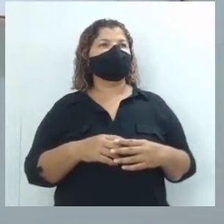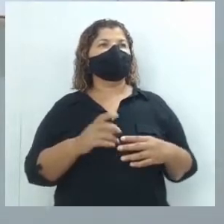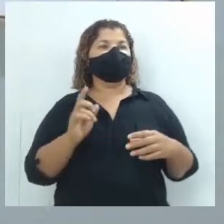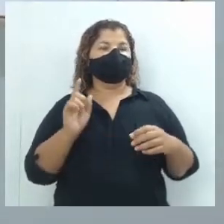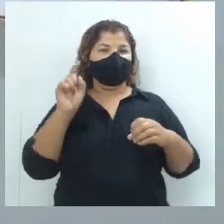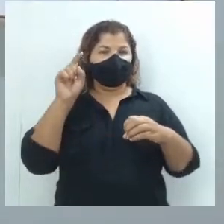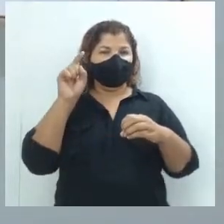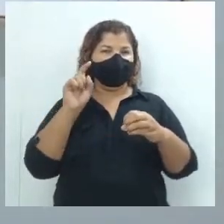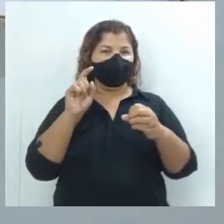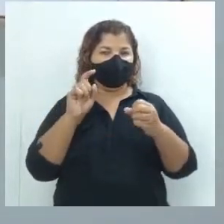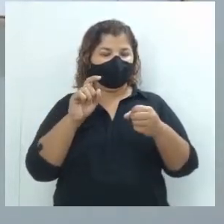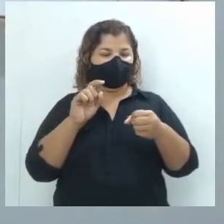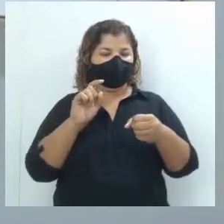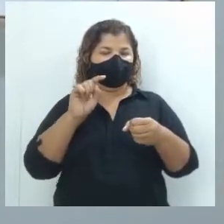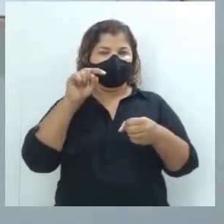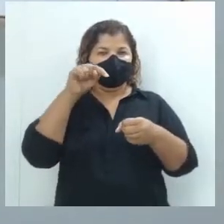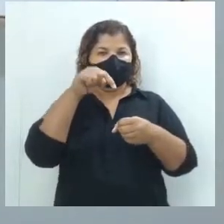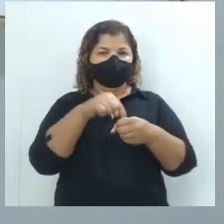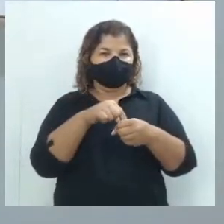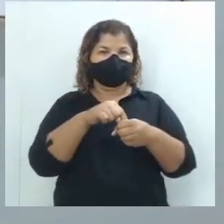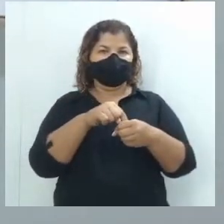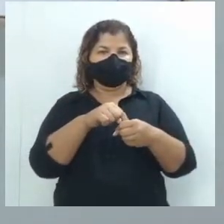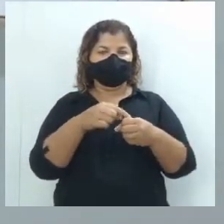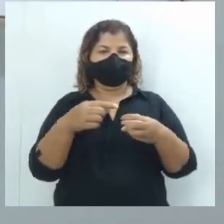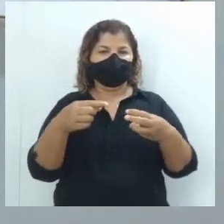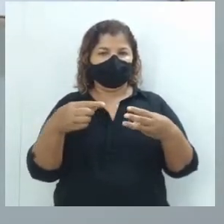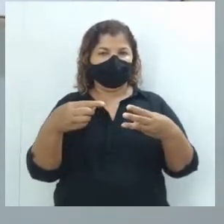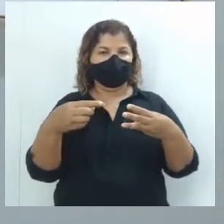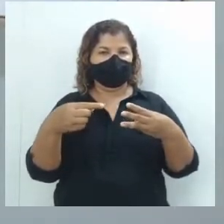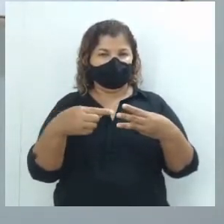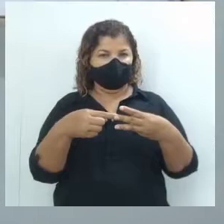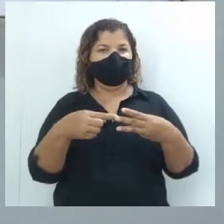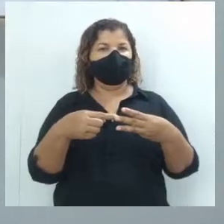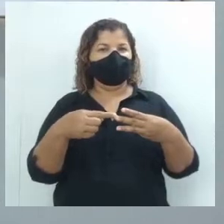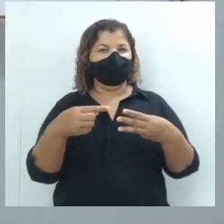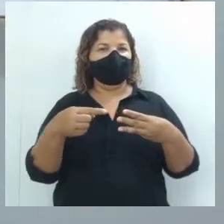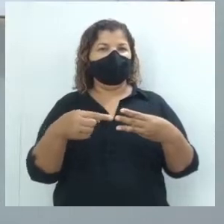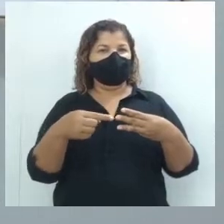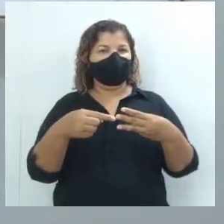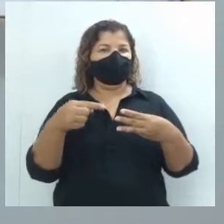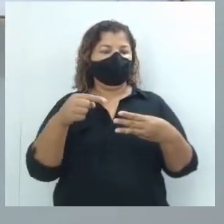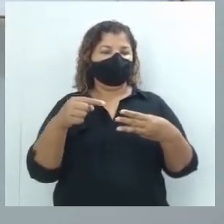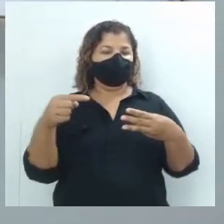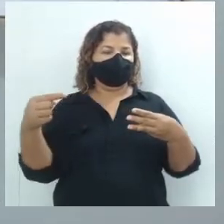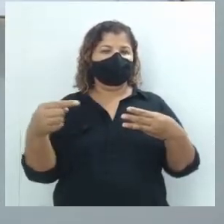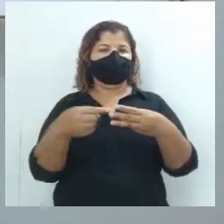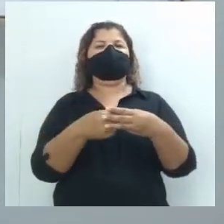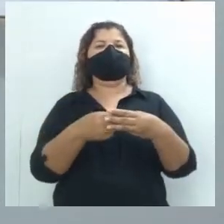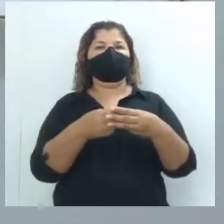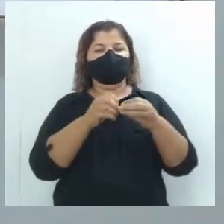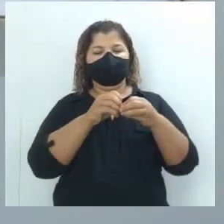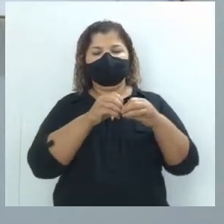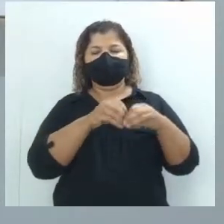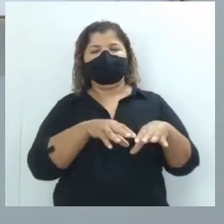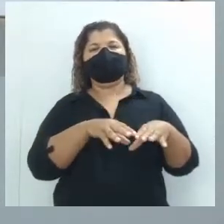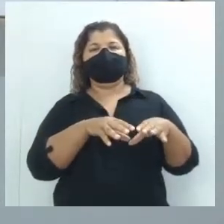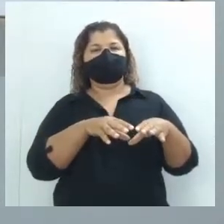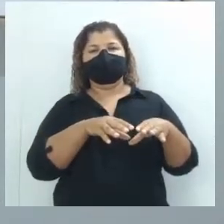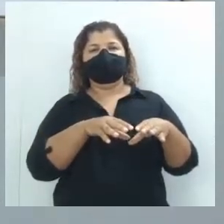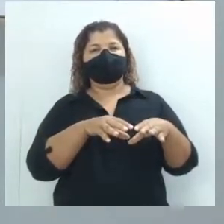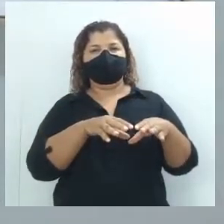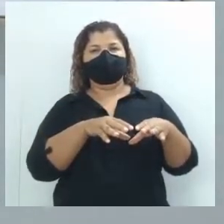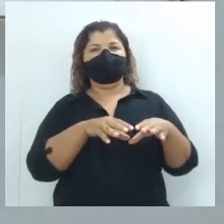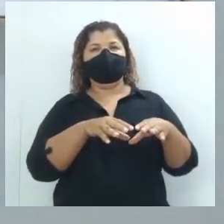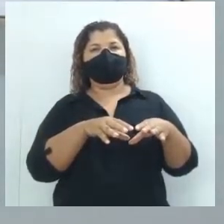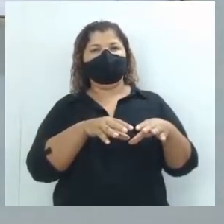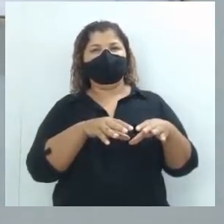vírus, ele pousa na célula, ó, o vírus ele pousa na célula, ele solta, bum, o seu material genético dentro da célula.